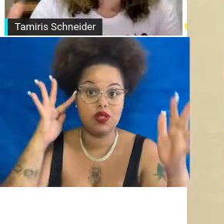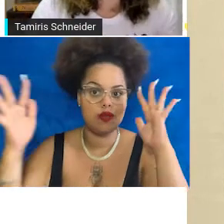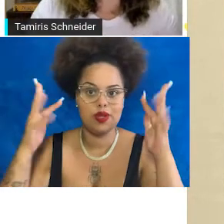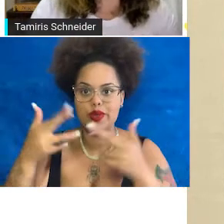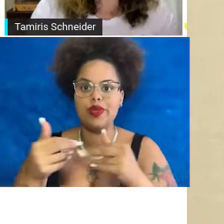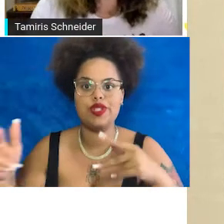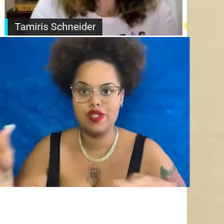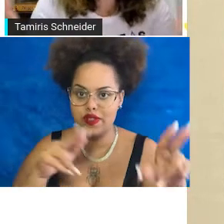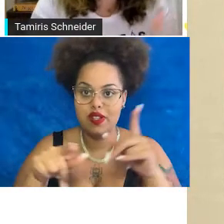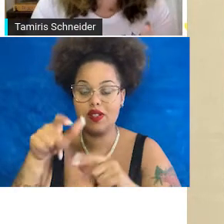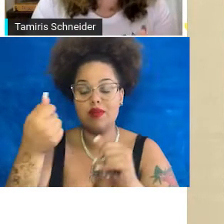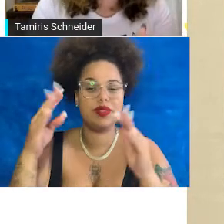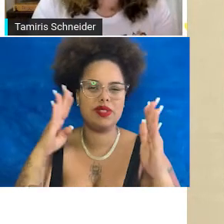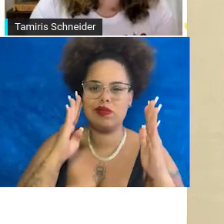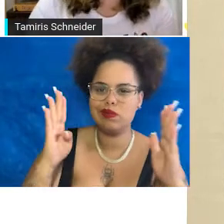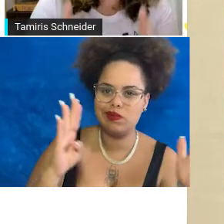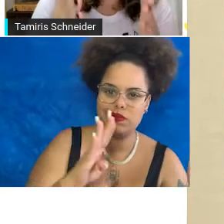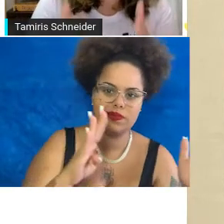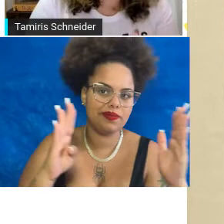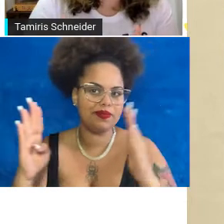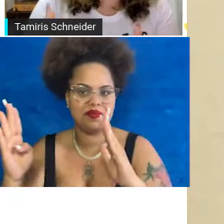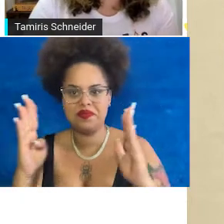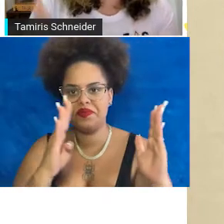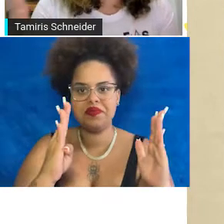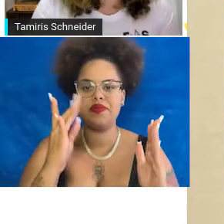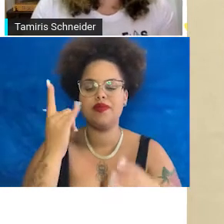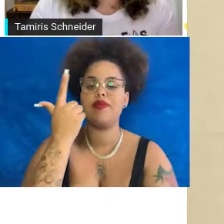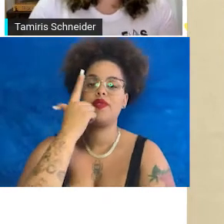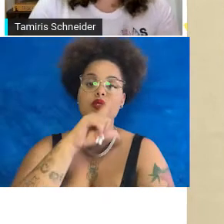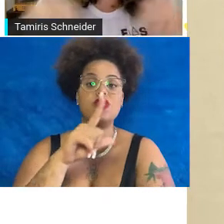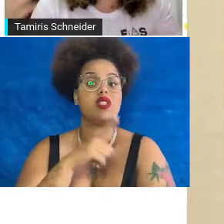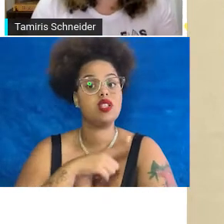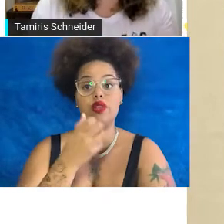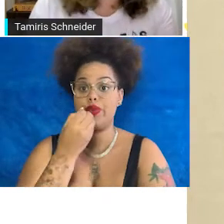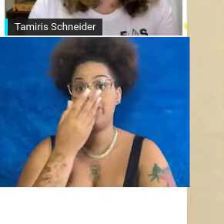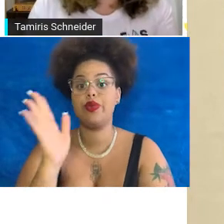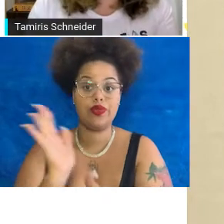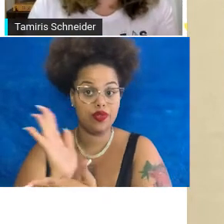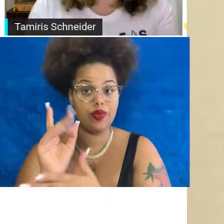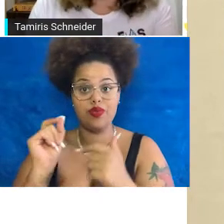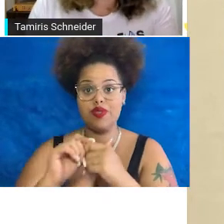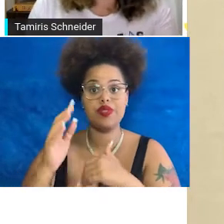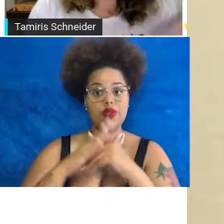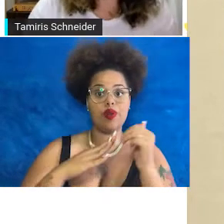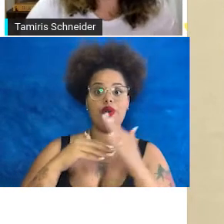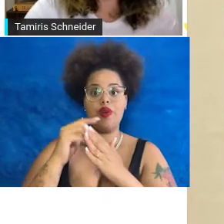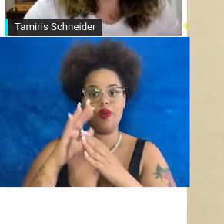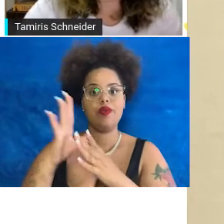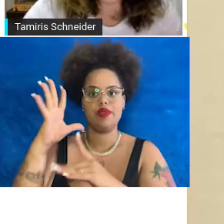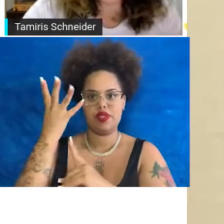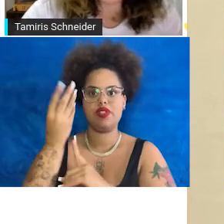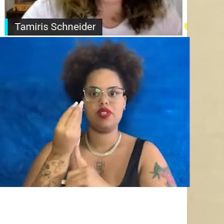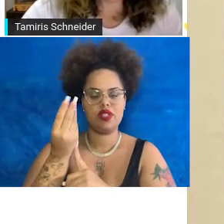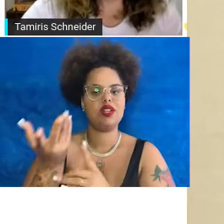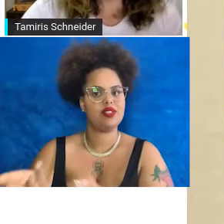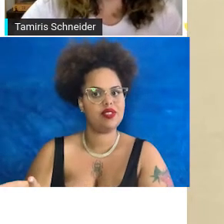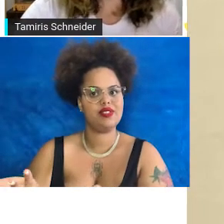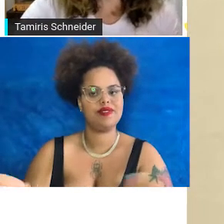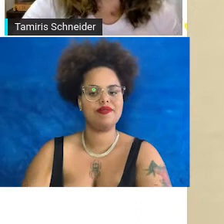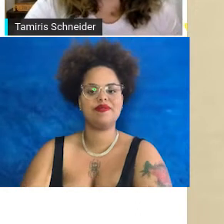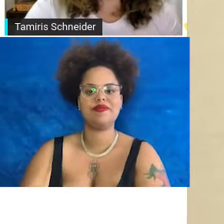coisas diferentes, você tem que alinhar tudo isso para conseguir ter um bom filme, fazer uma obra de arte, né? Muito